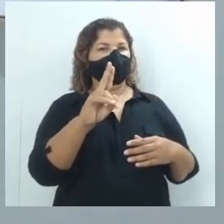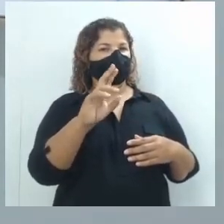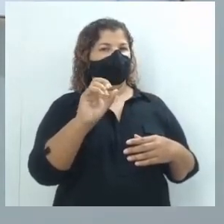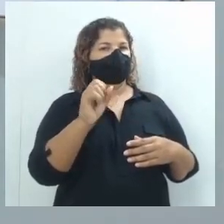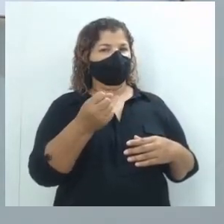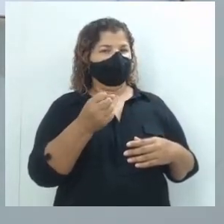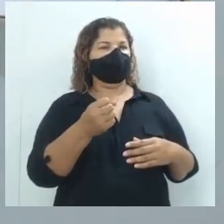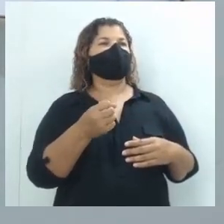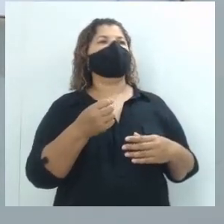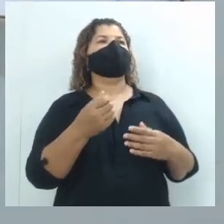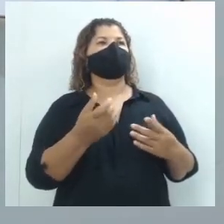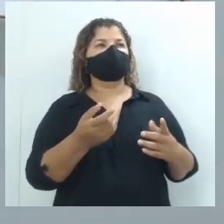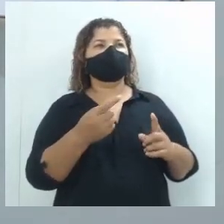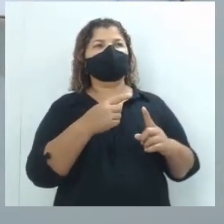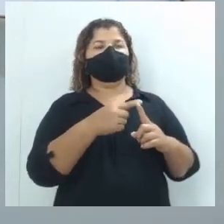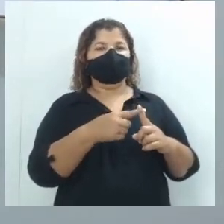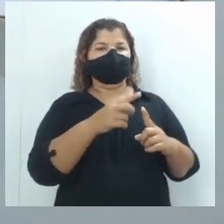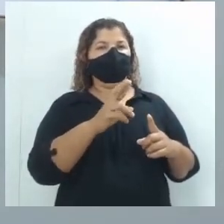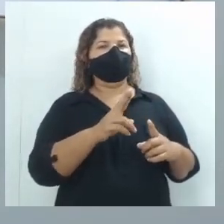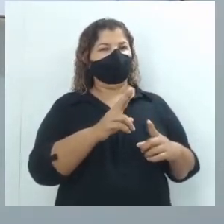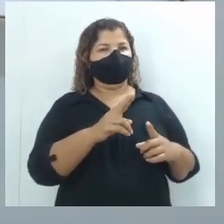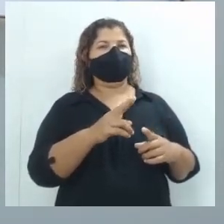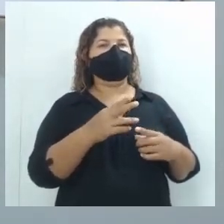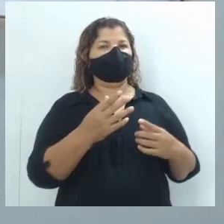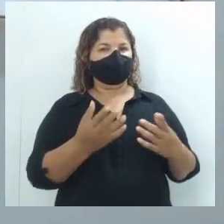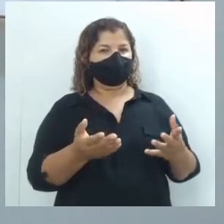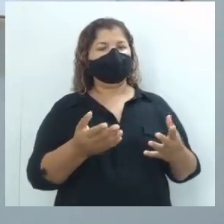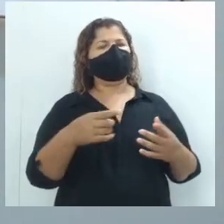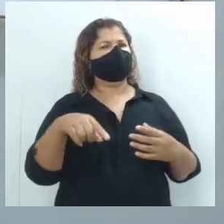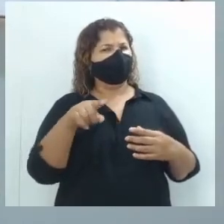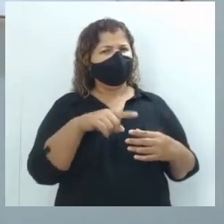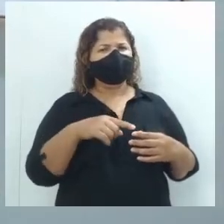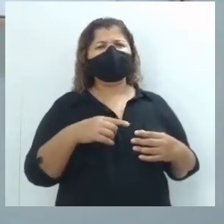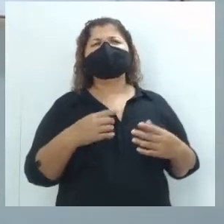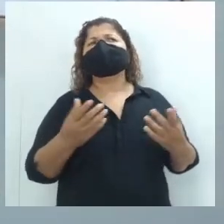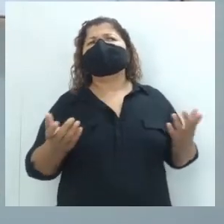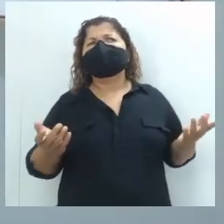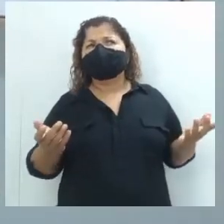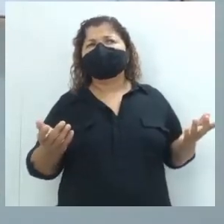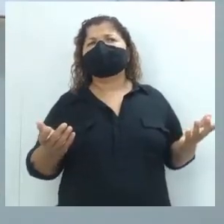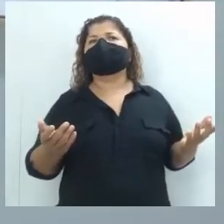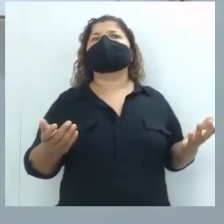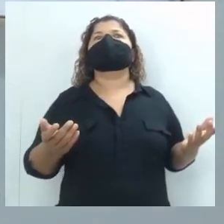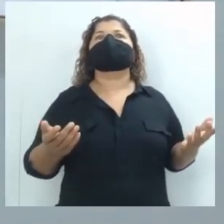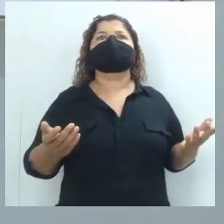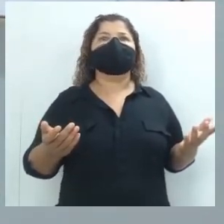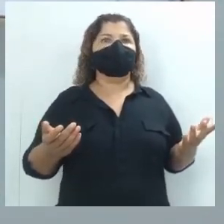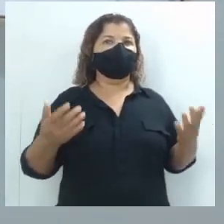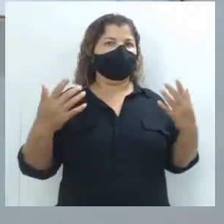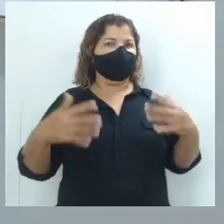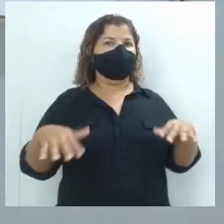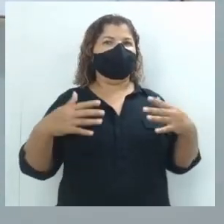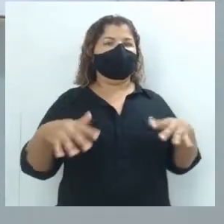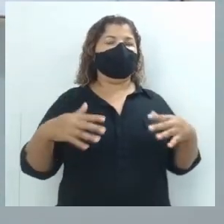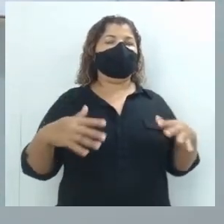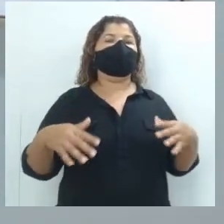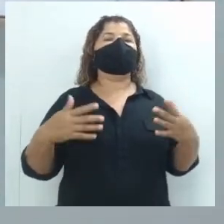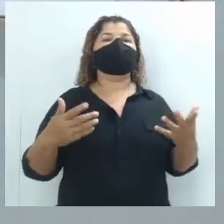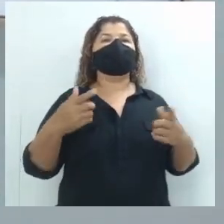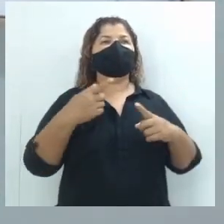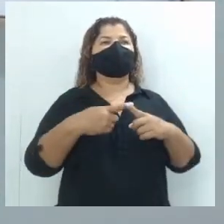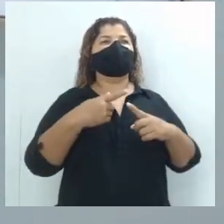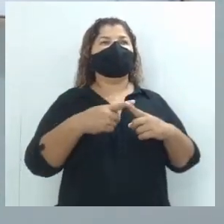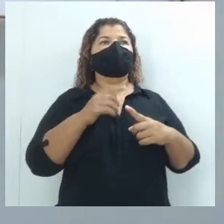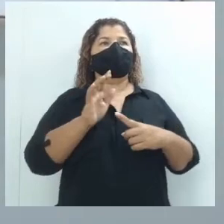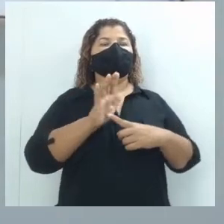gente chama de RNA positivo ou cadeia positiva, tá? E você pode dizer assim, tá? Meu irmão, é muita coisa. Por que tu mostrasse isso? Tu tem